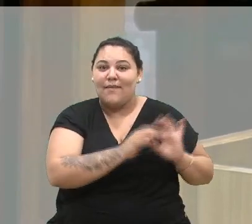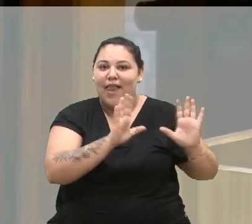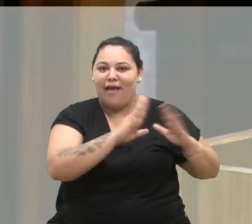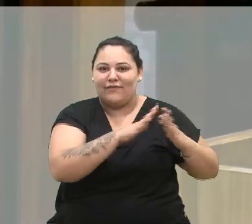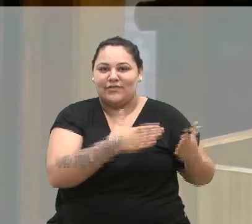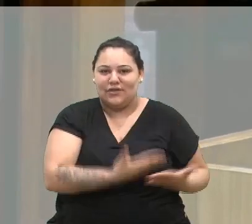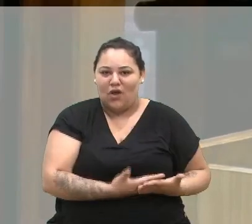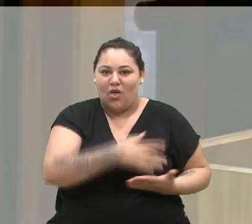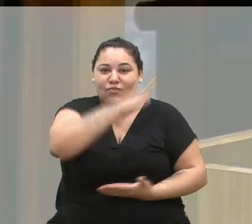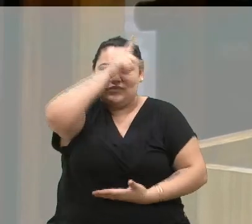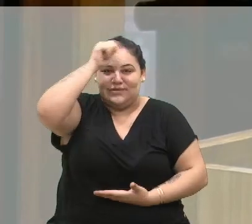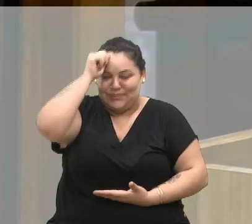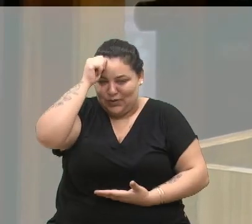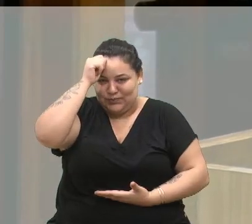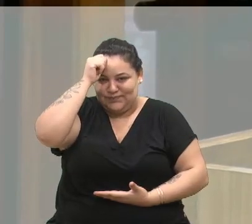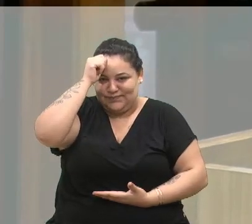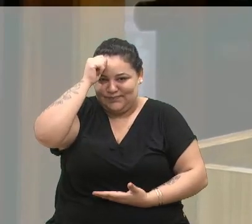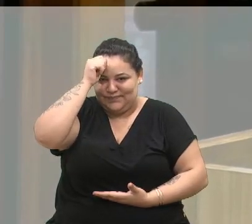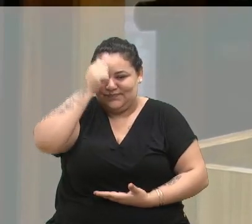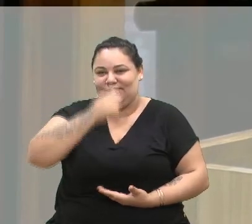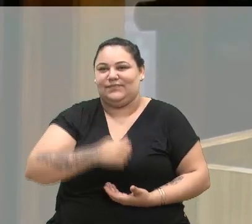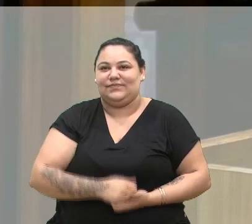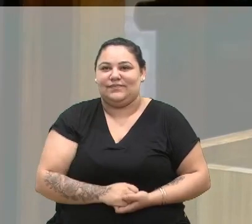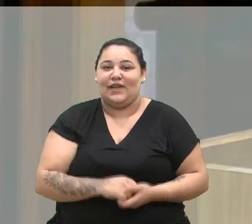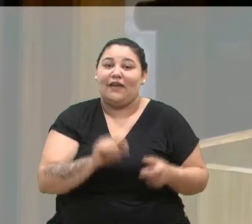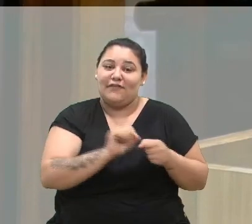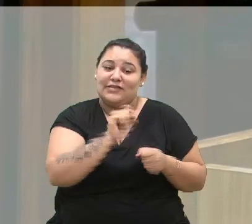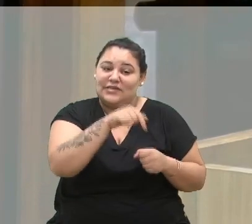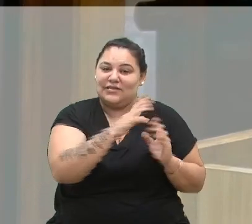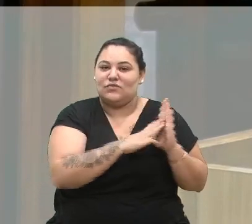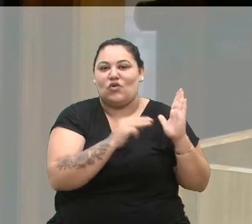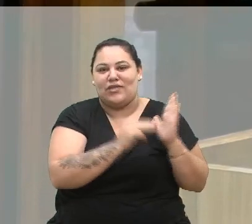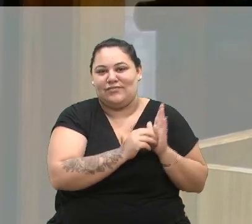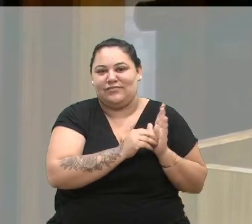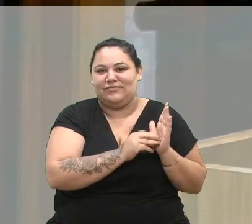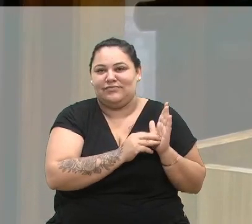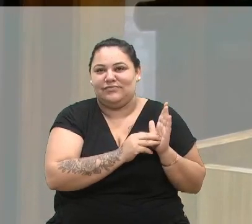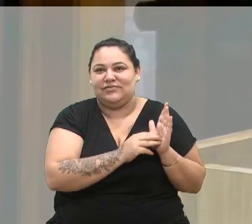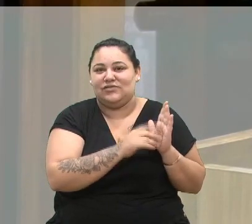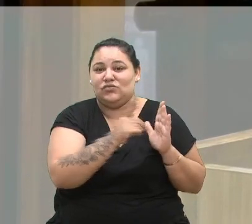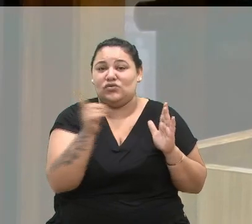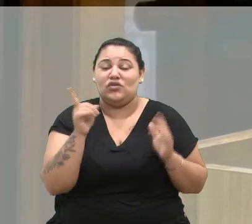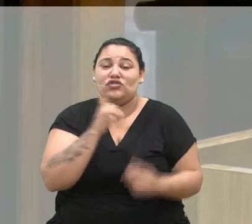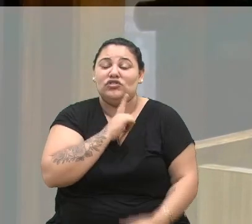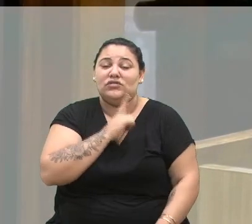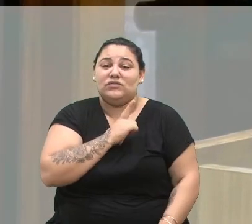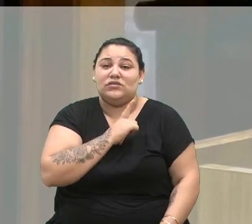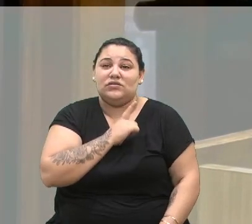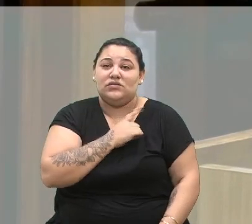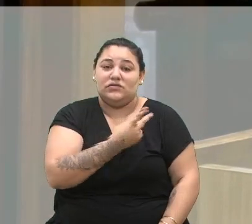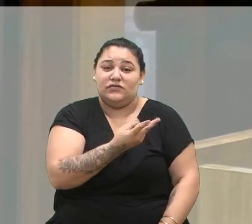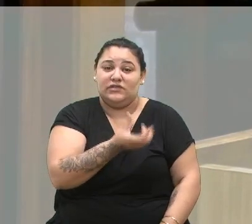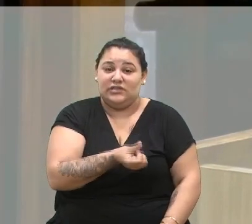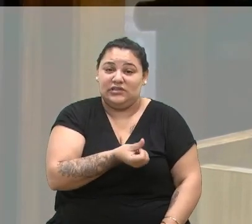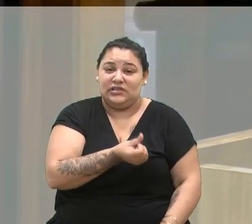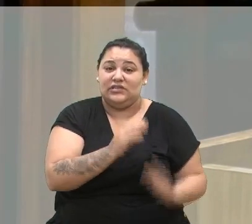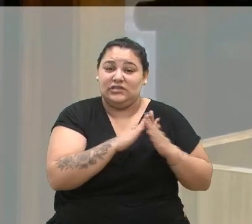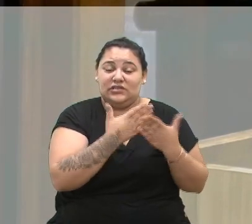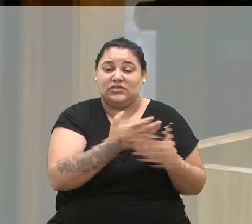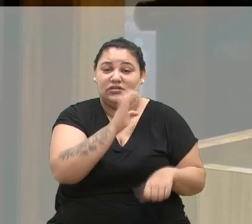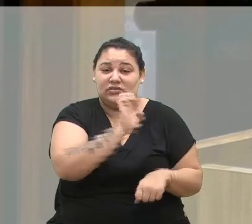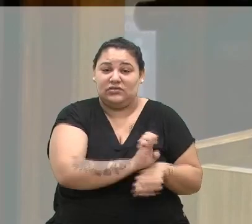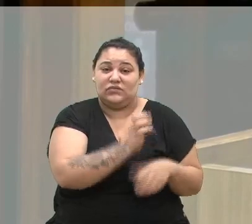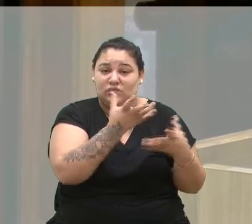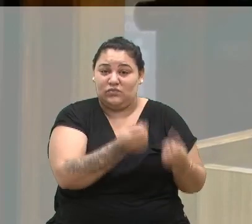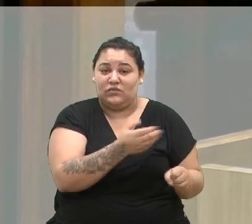escolas municipais a fazerem isso. Então nós tínhamos 26 escolas estaduais